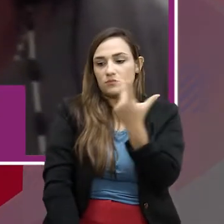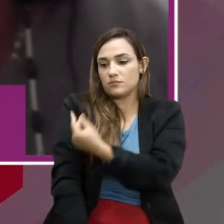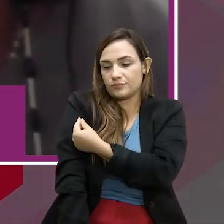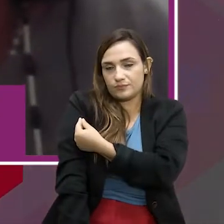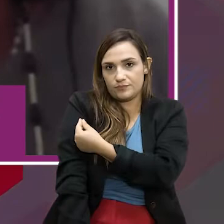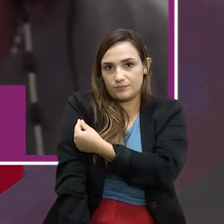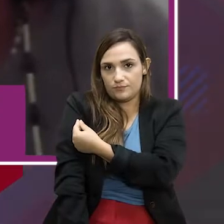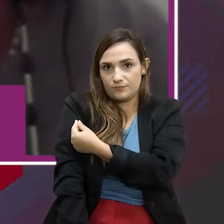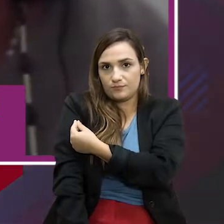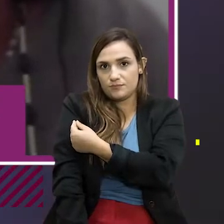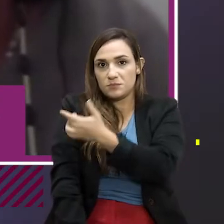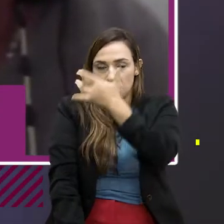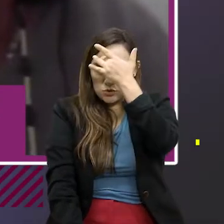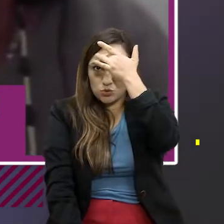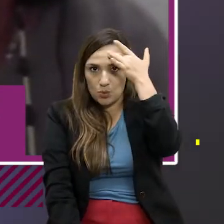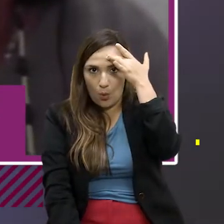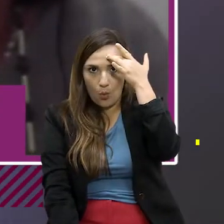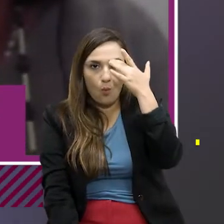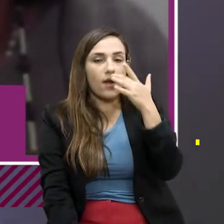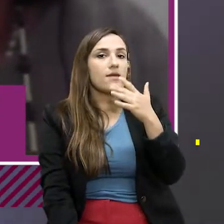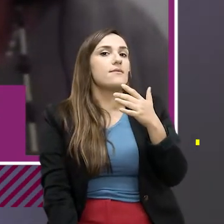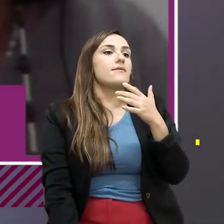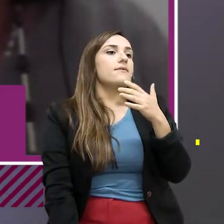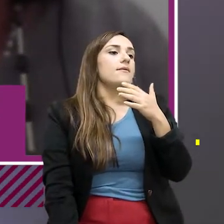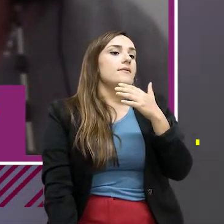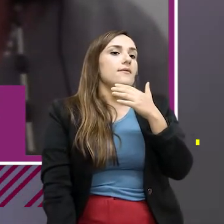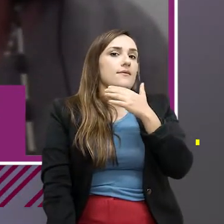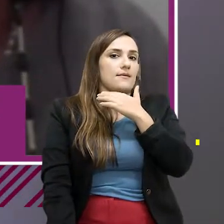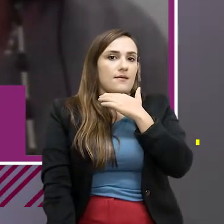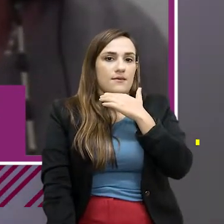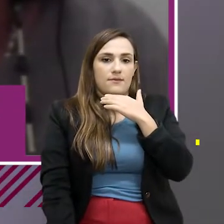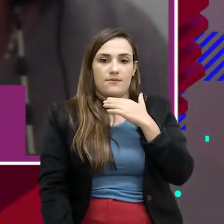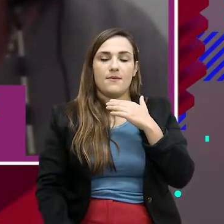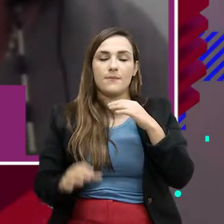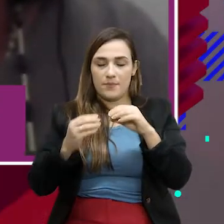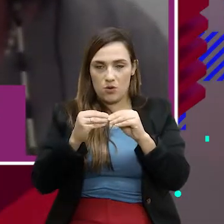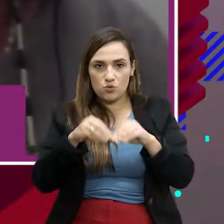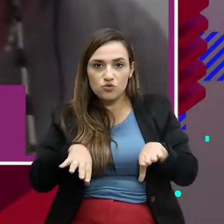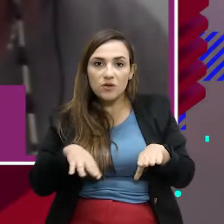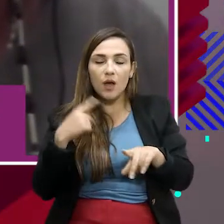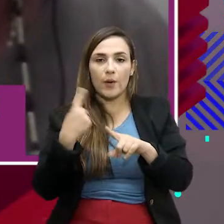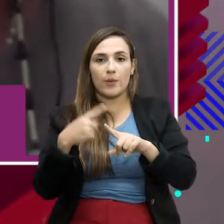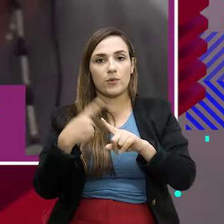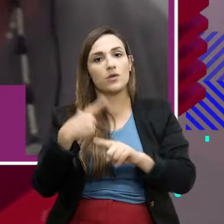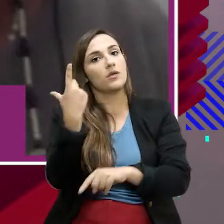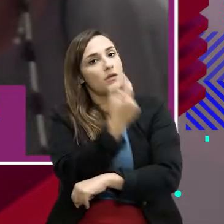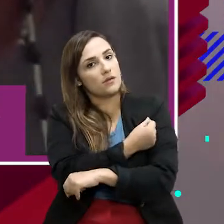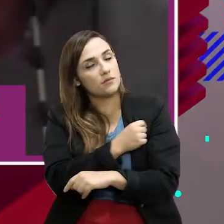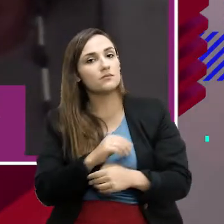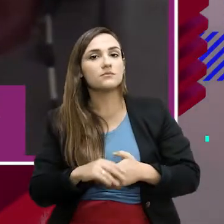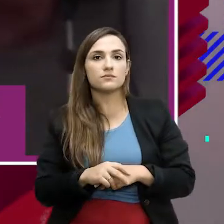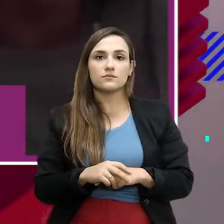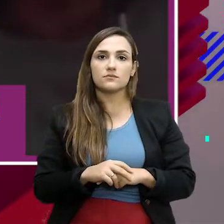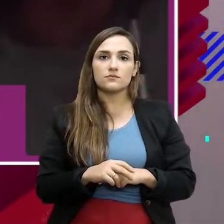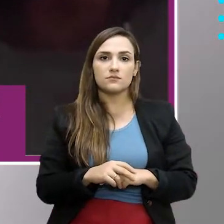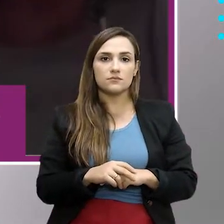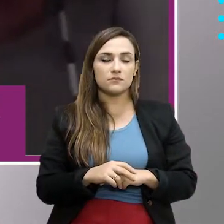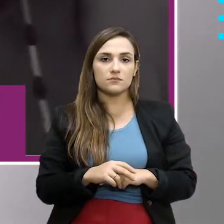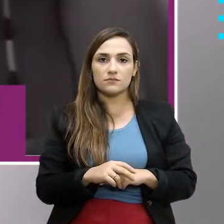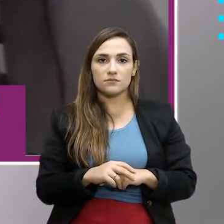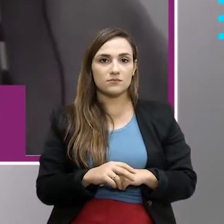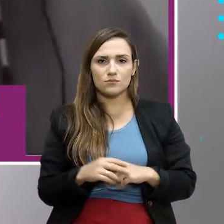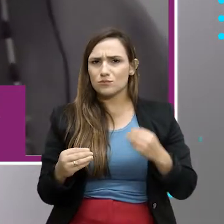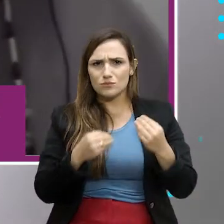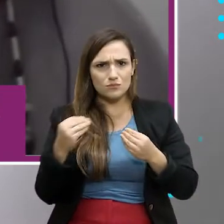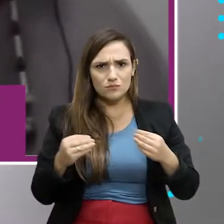vacinadas, por 1 milhão de pessoas. Então, os casos de efeitos mais importantes que todas as